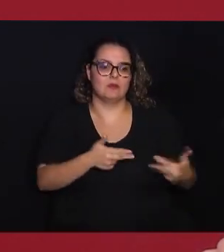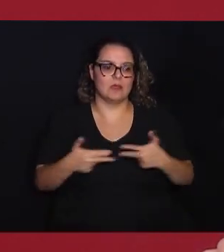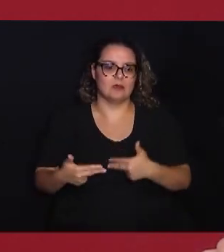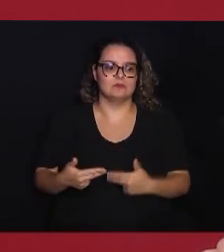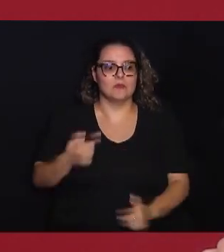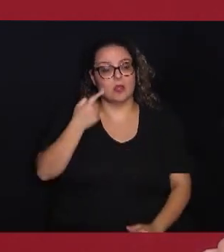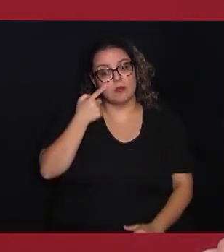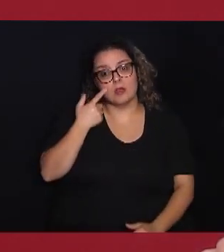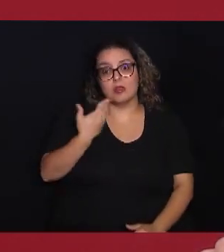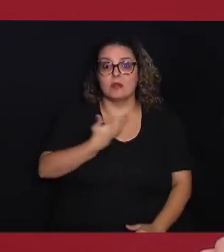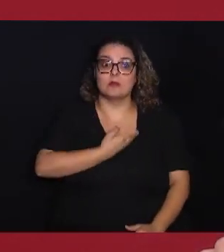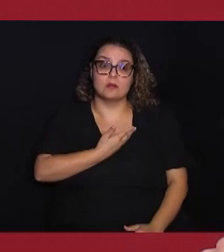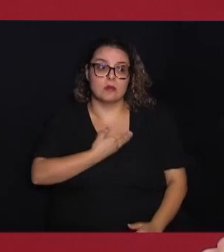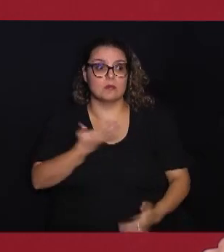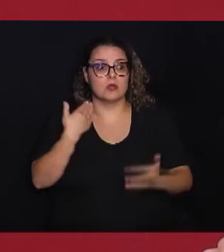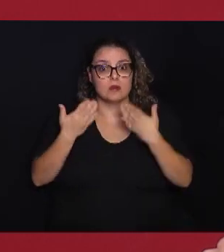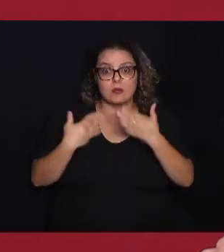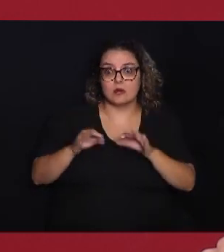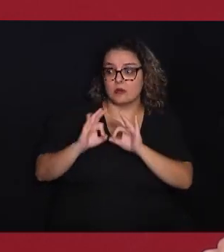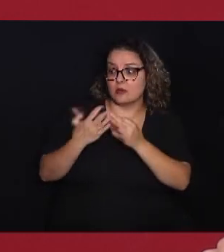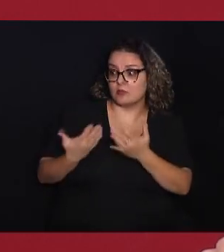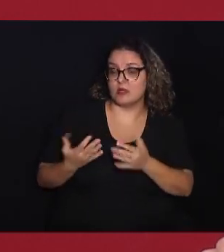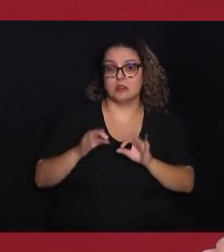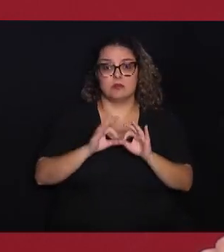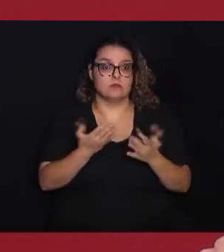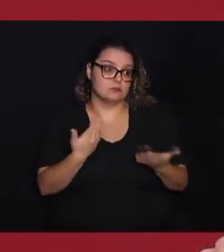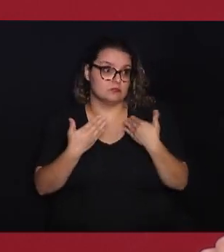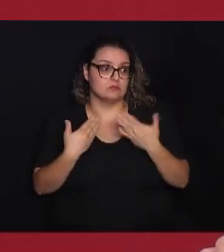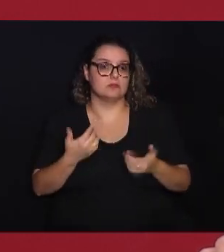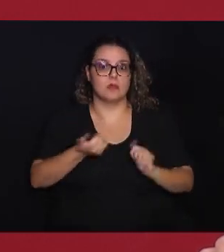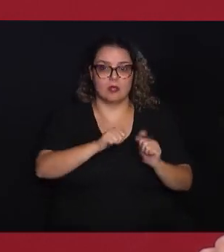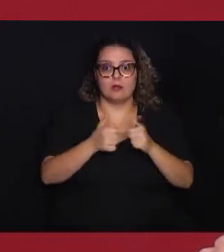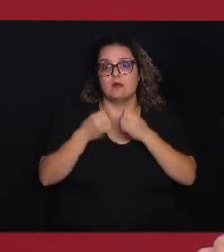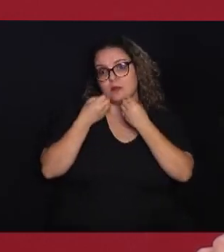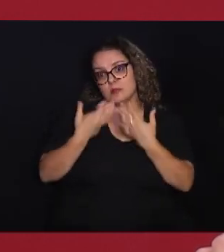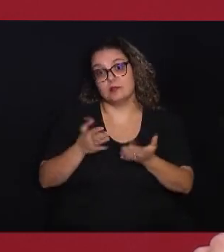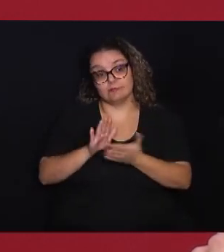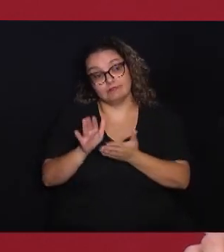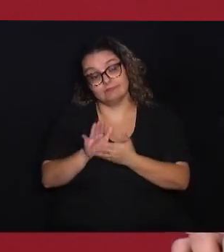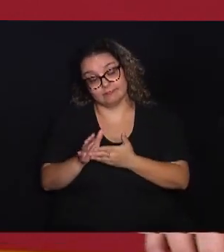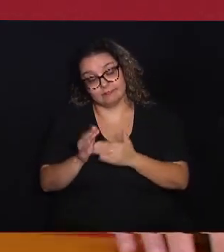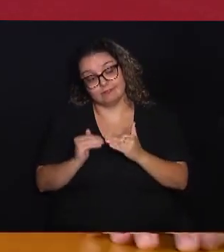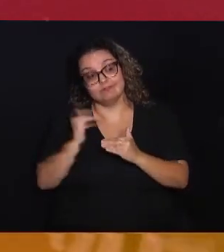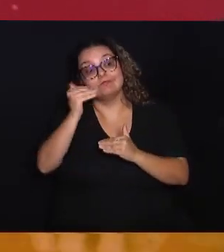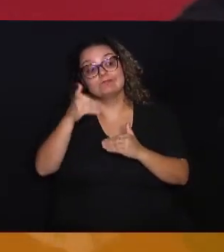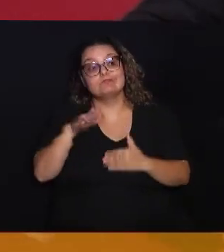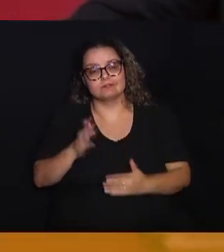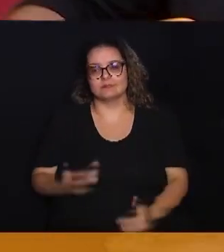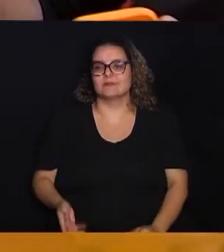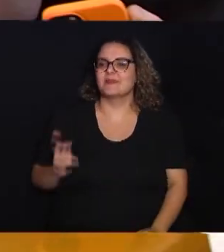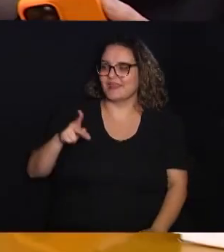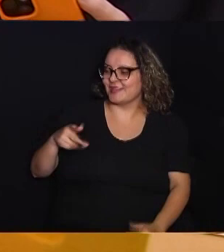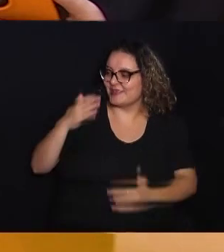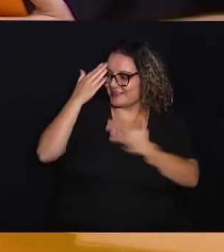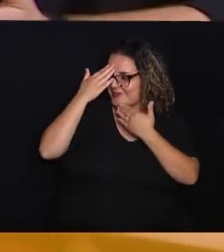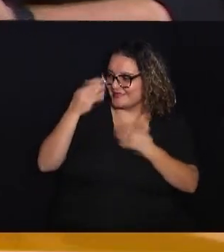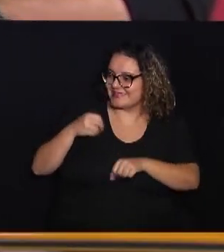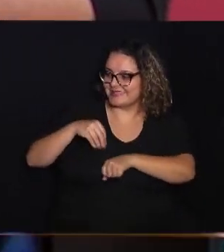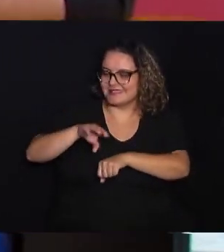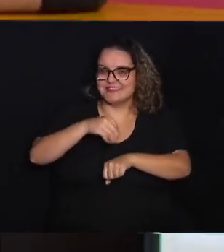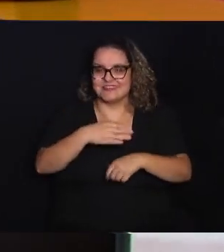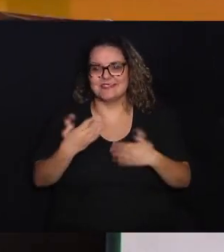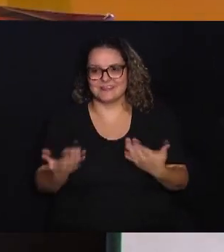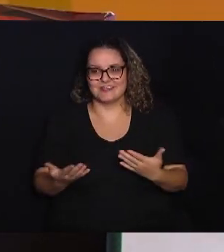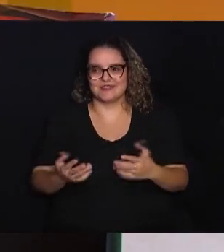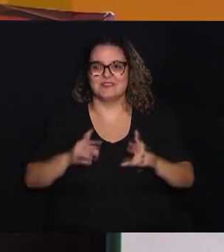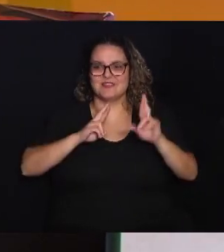dá uma olhadinha, conversa com seus amigos, com as famílias, com os parentes e avalia bem se o seu gasto não está extraordinário. Professor, muito obrigado por